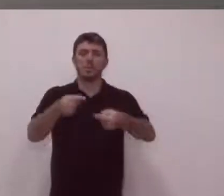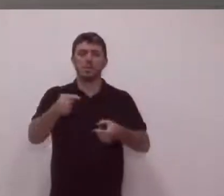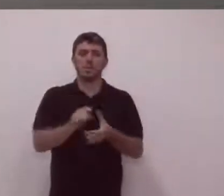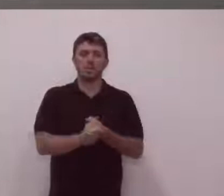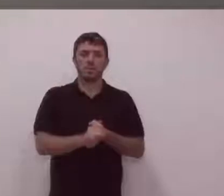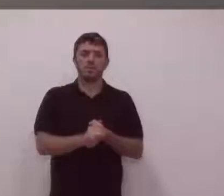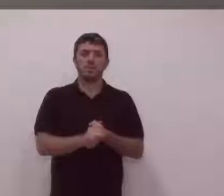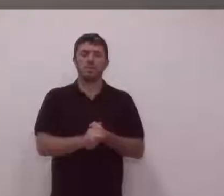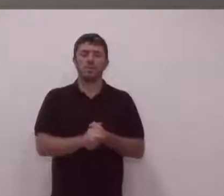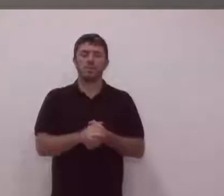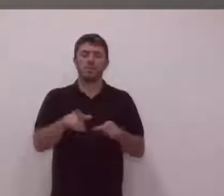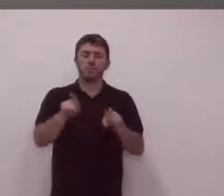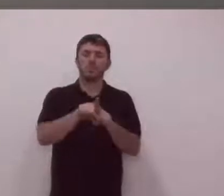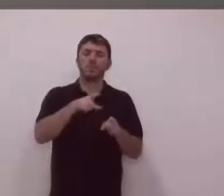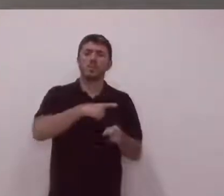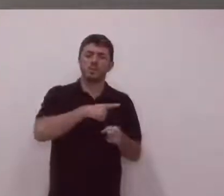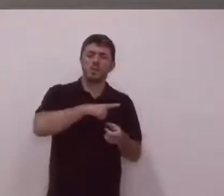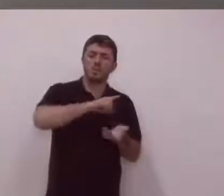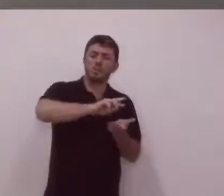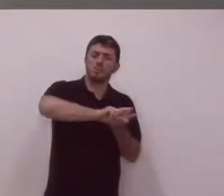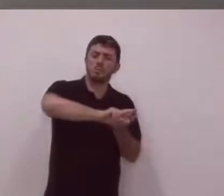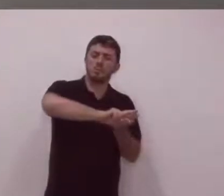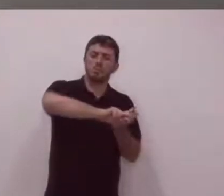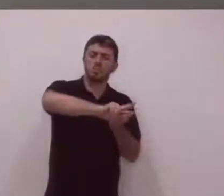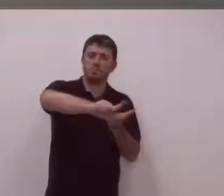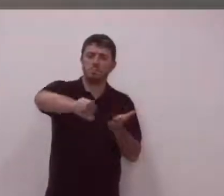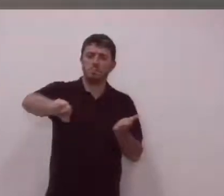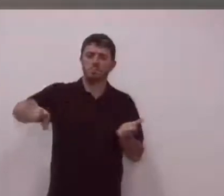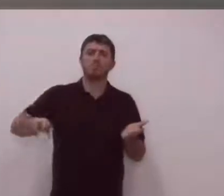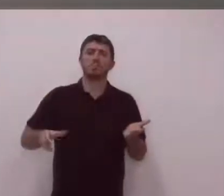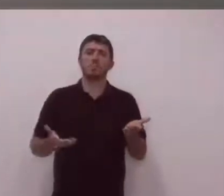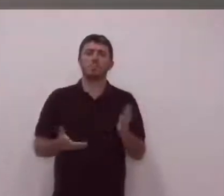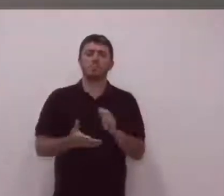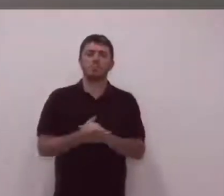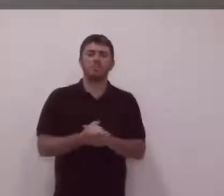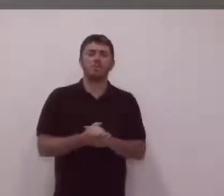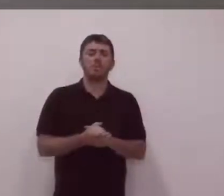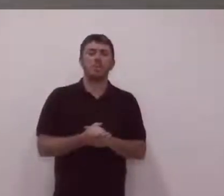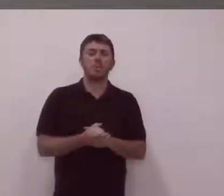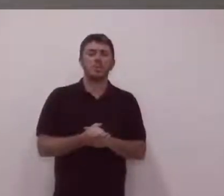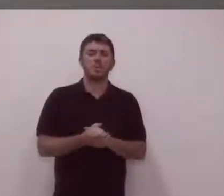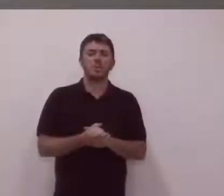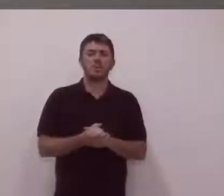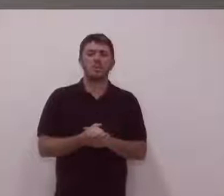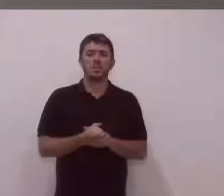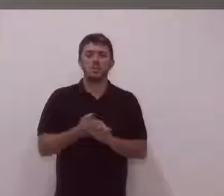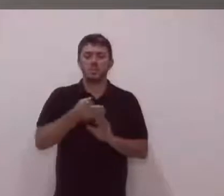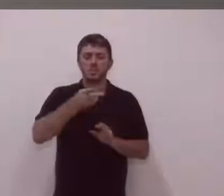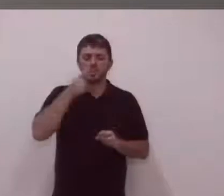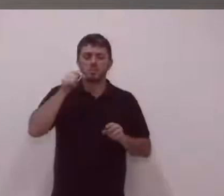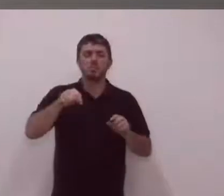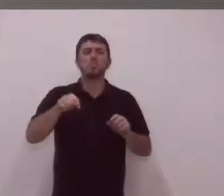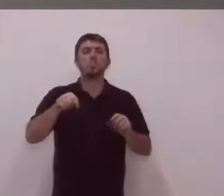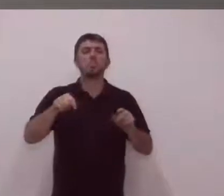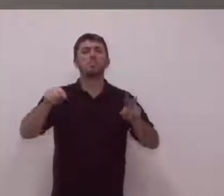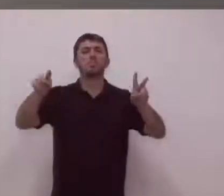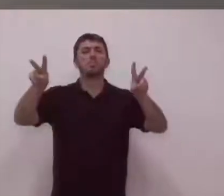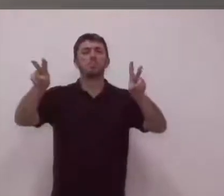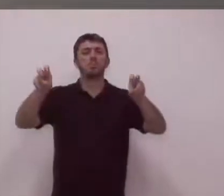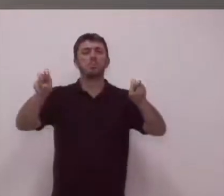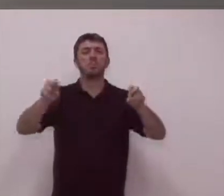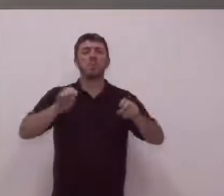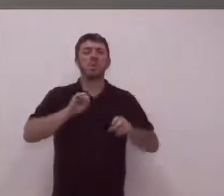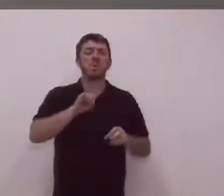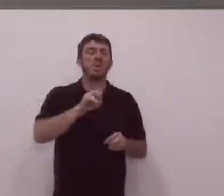aqui nessa casa falamos em questões que realmente não aconteceram